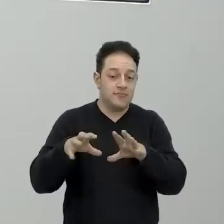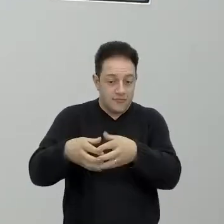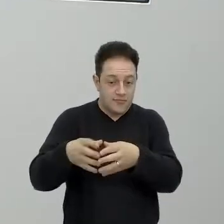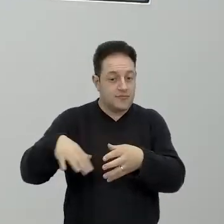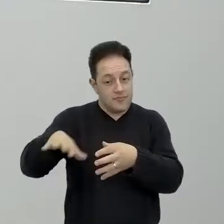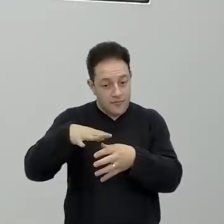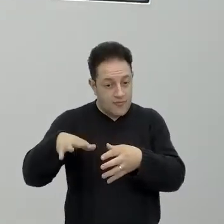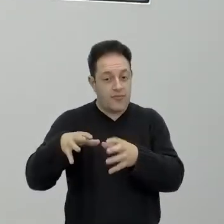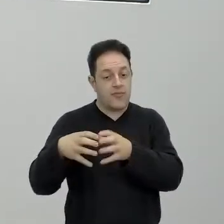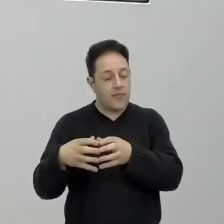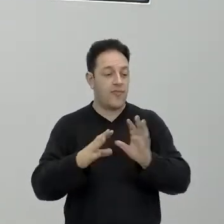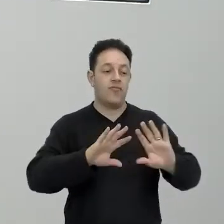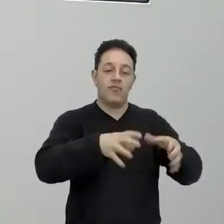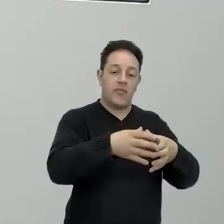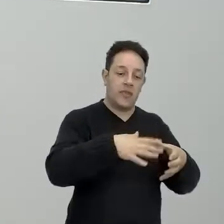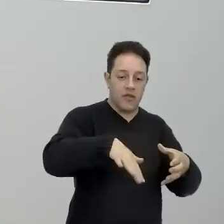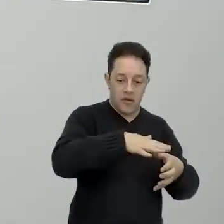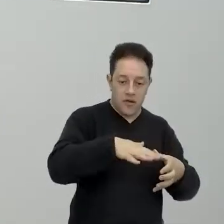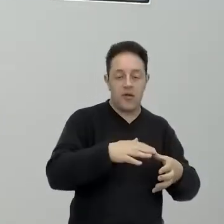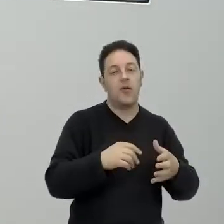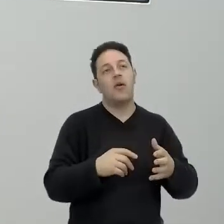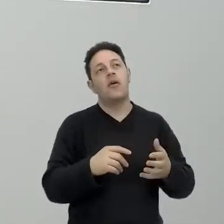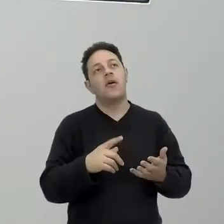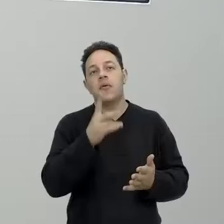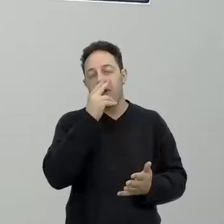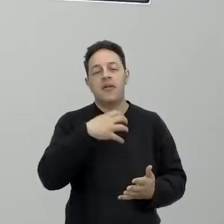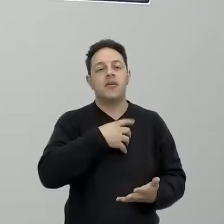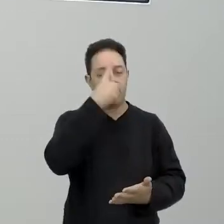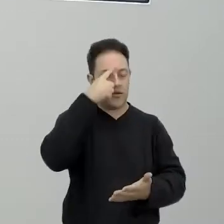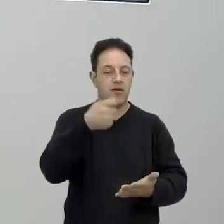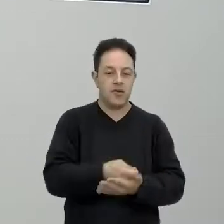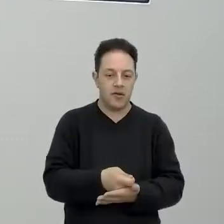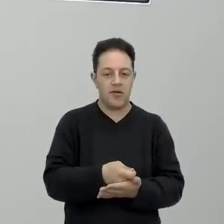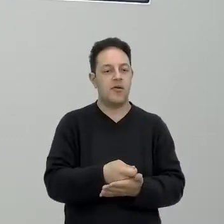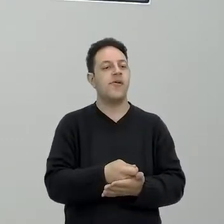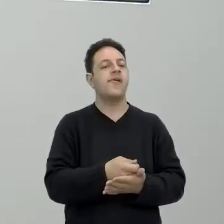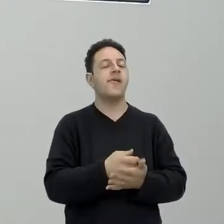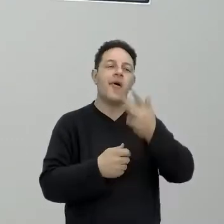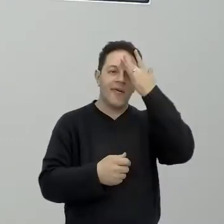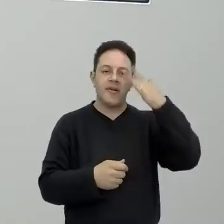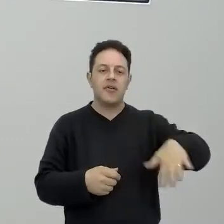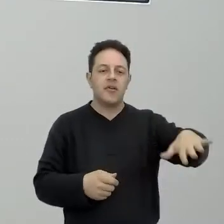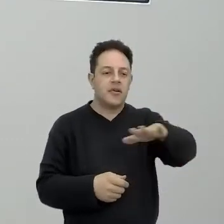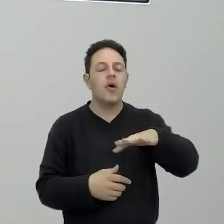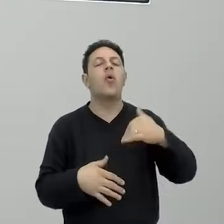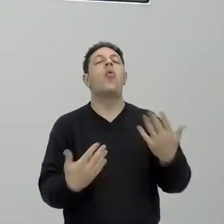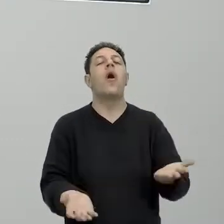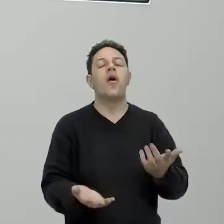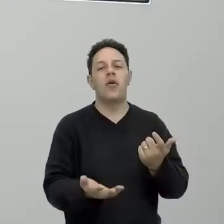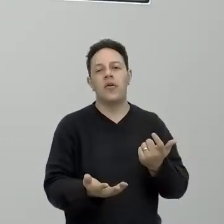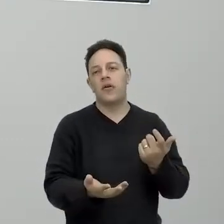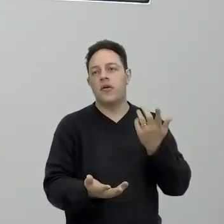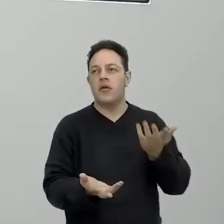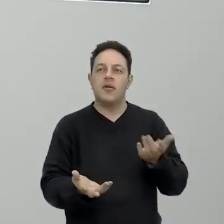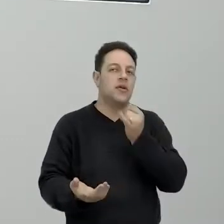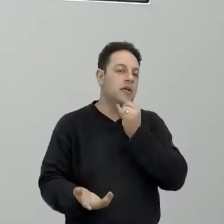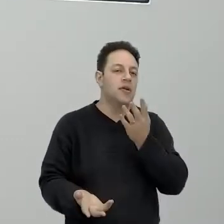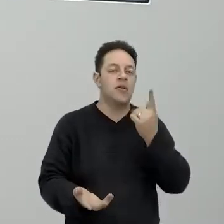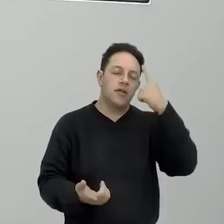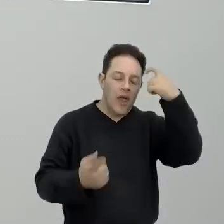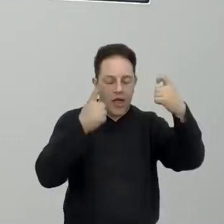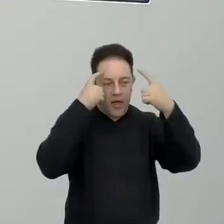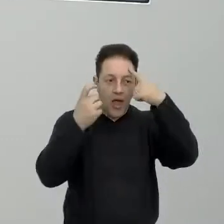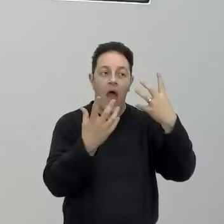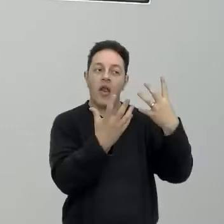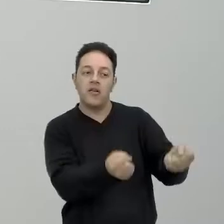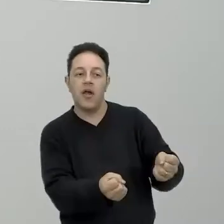social, essa classe social, que determina aquilo que as pessoas vão consumir em termos de ideias,